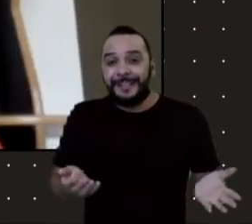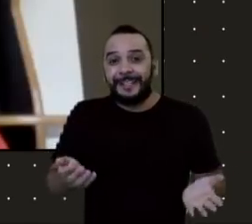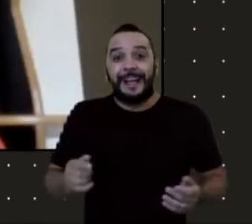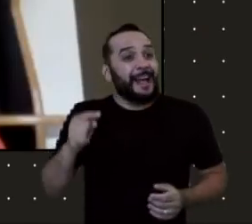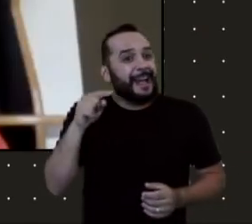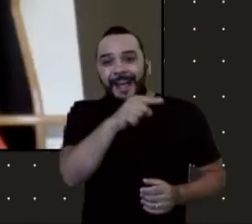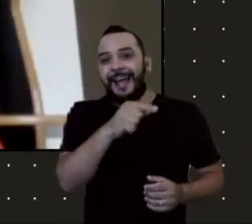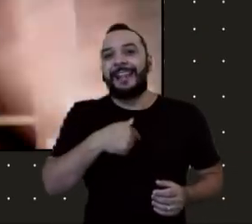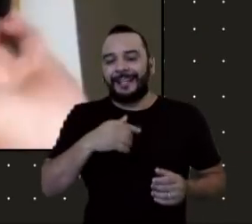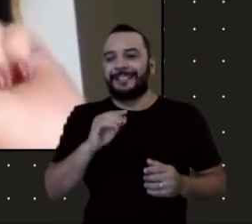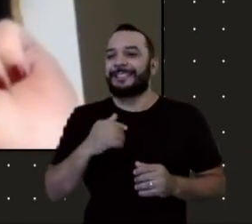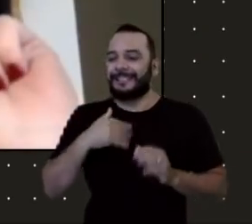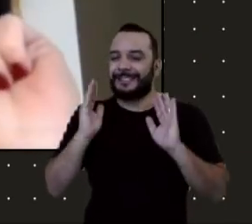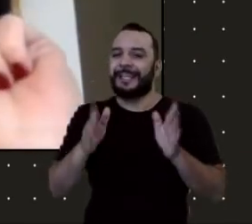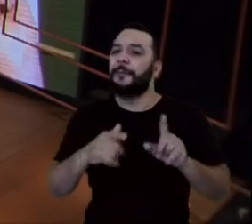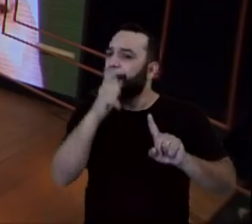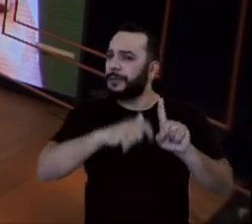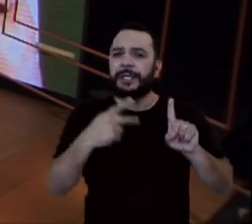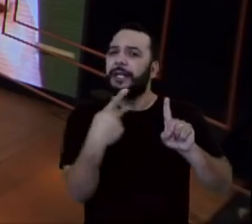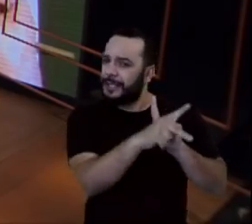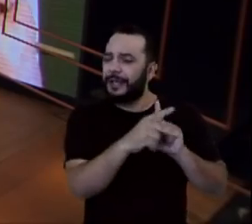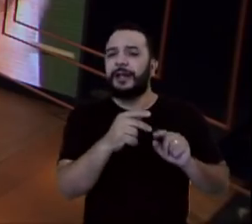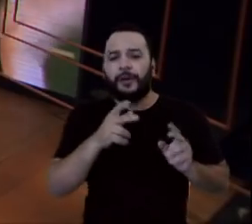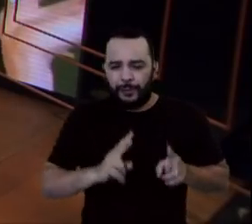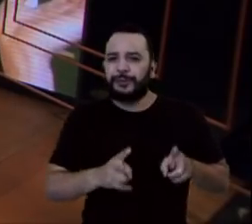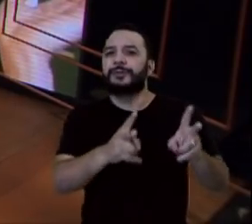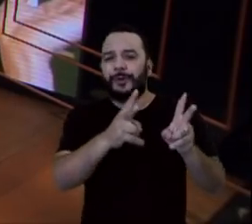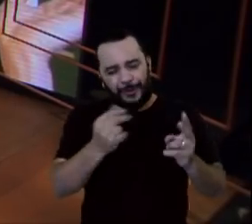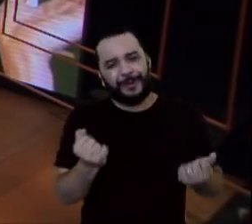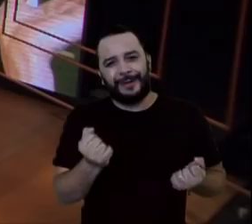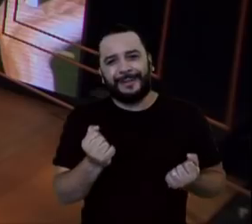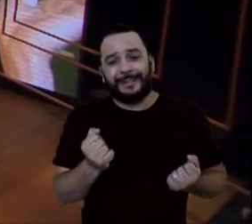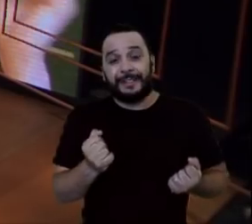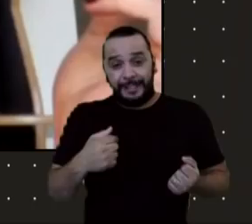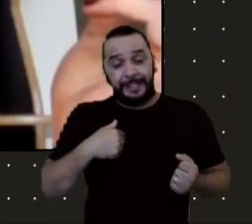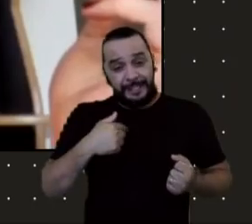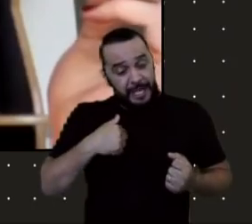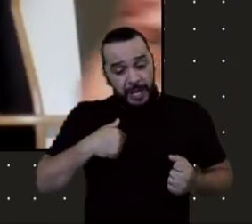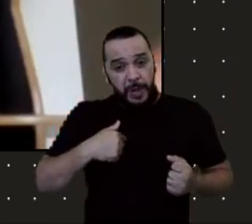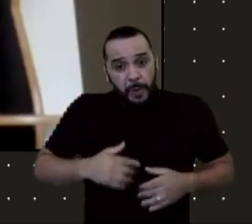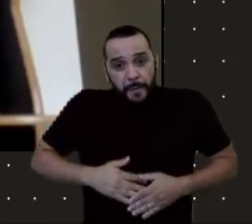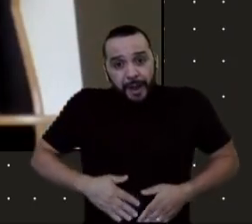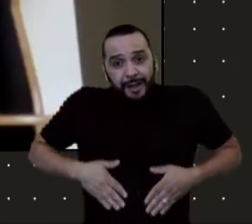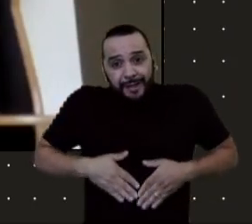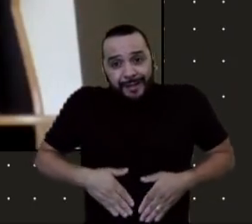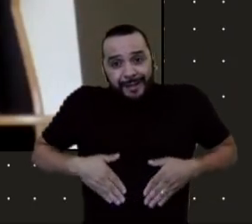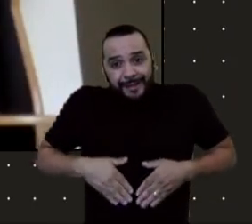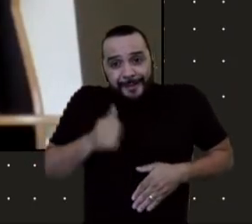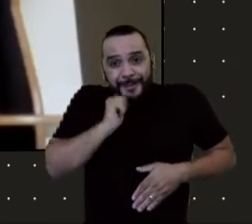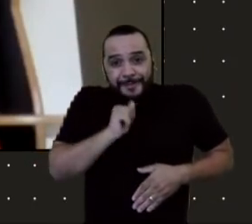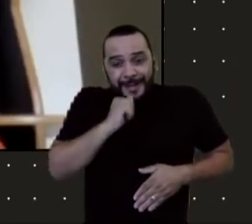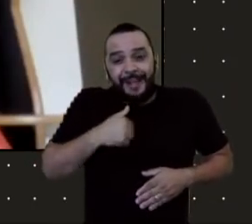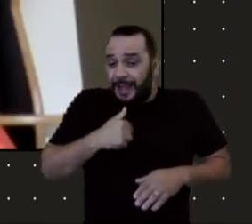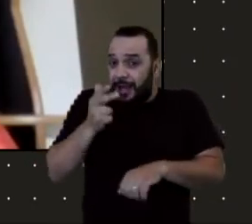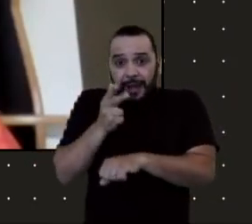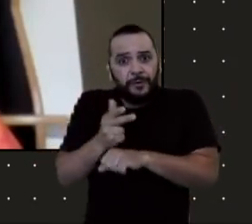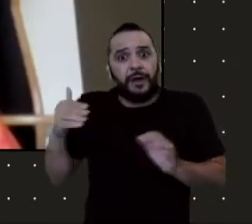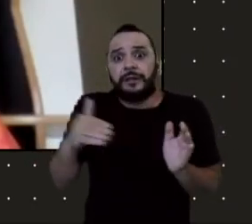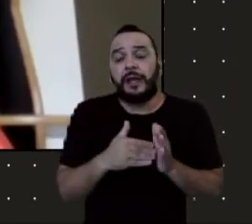mamãe, ela fez Dona Jandira em Busca da Felicidade, que, aliás, é um nome lindo, né? E ela gravou até